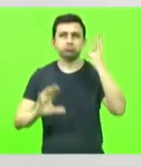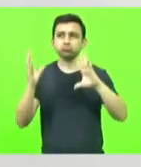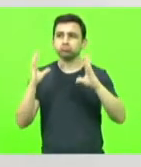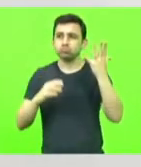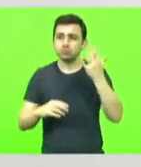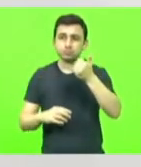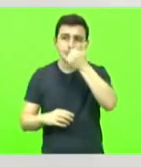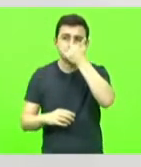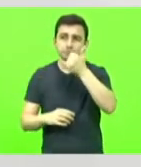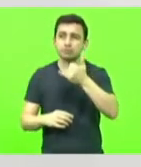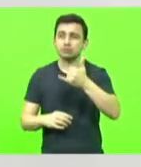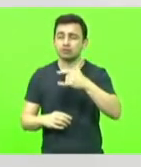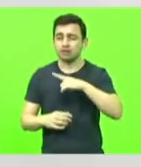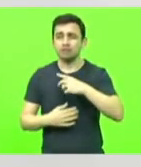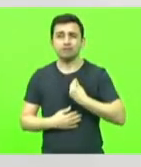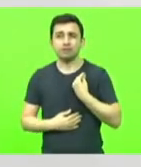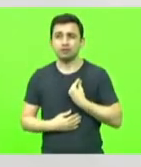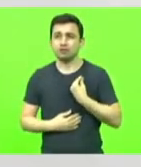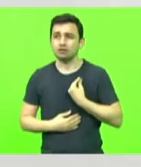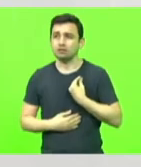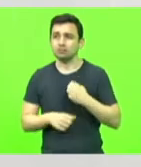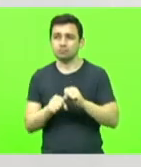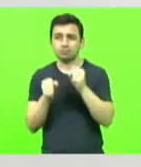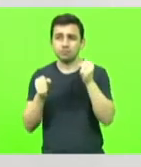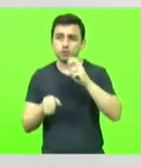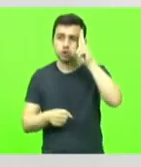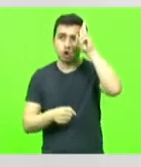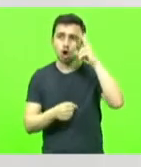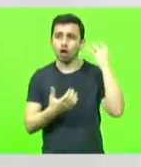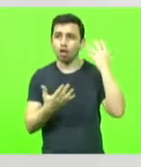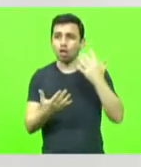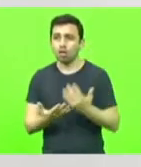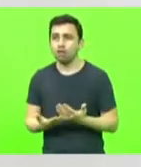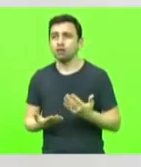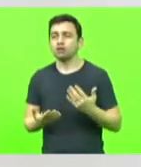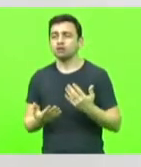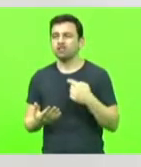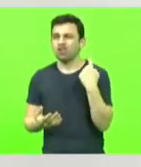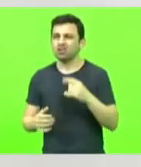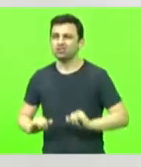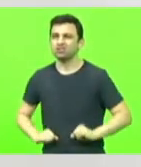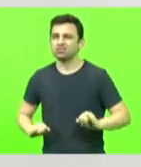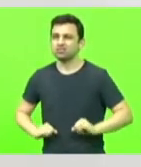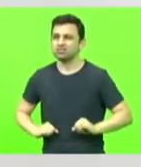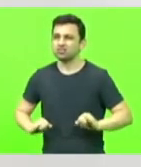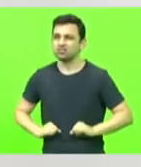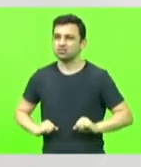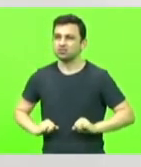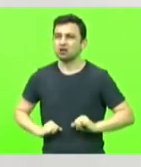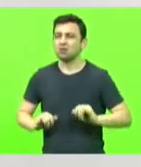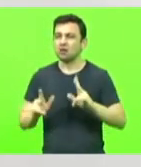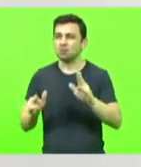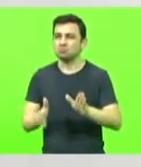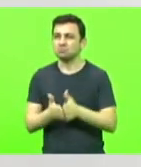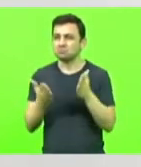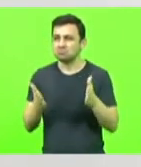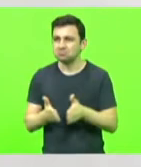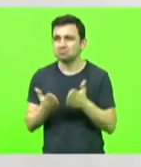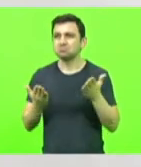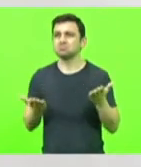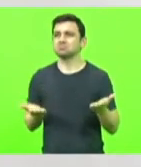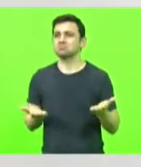vidas, a nossa história, que nos faz sofrer, que nos faz empobrecer, que nos